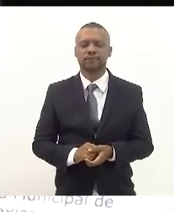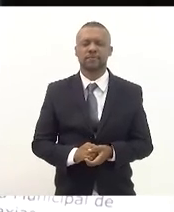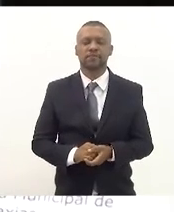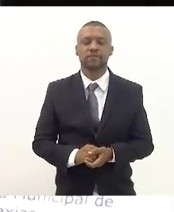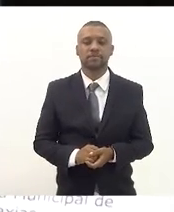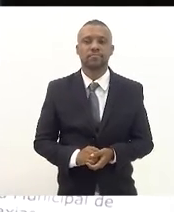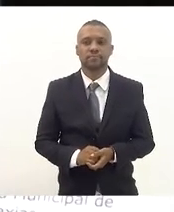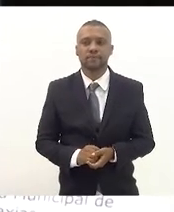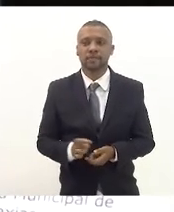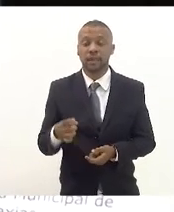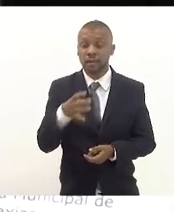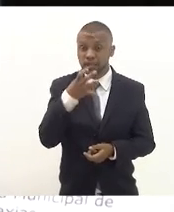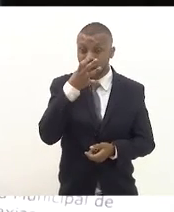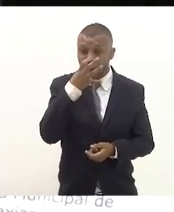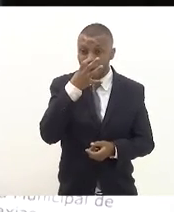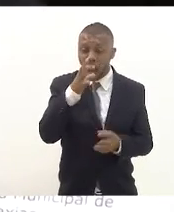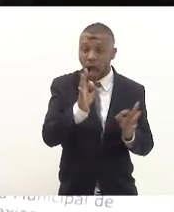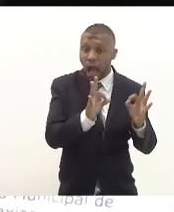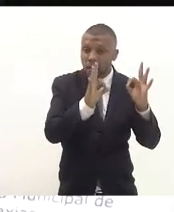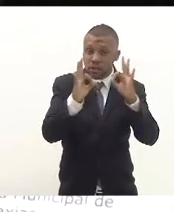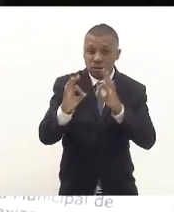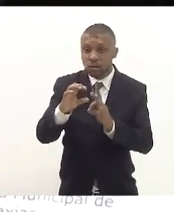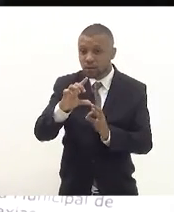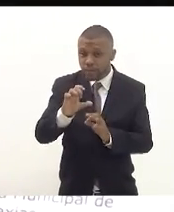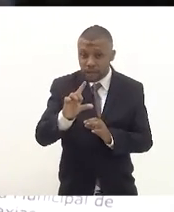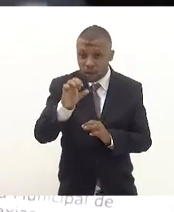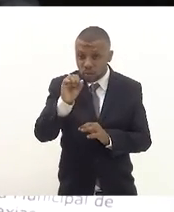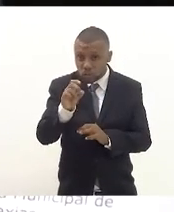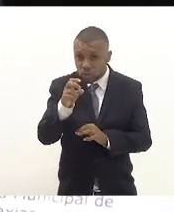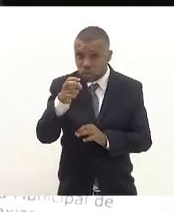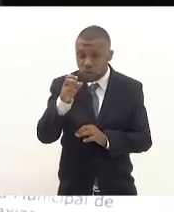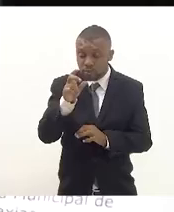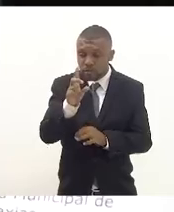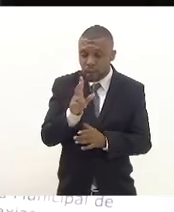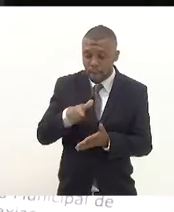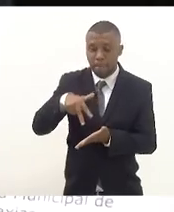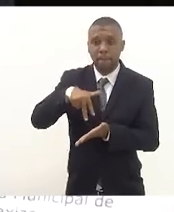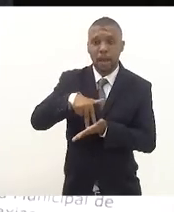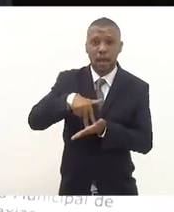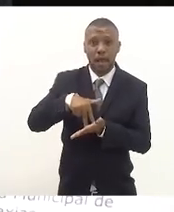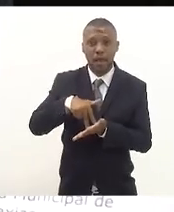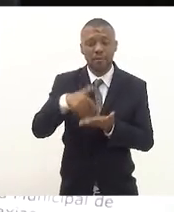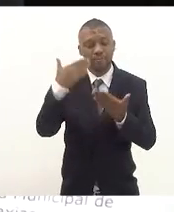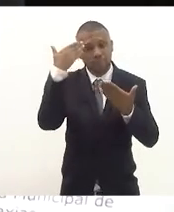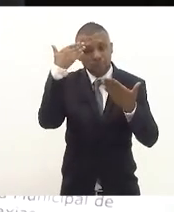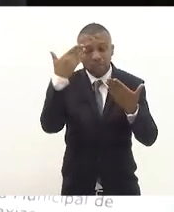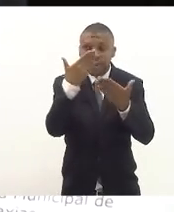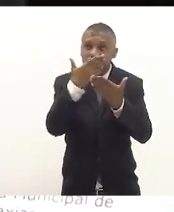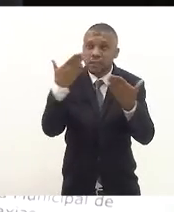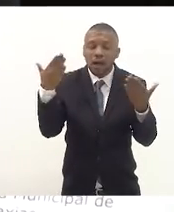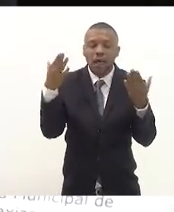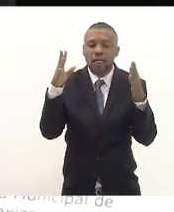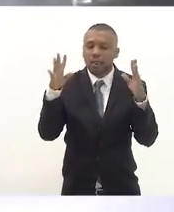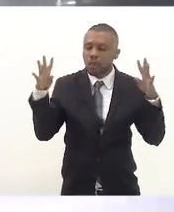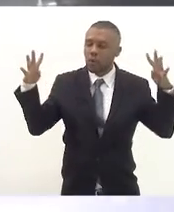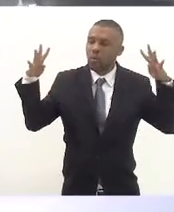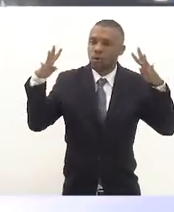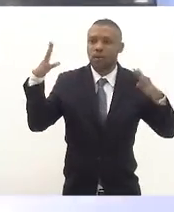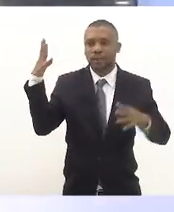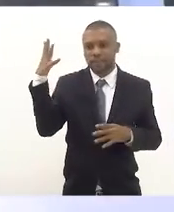eles estão assistindo o Celso alvo de pé nós estamos sentadinho igual vocês Muito obrigado vocês galeria tá linda mesmo